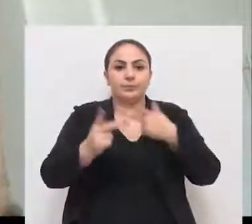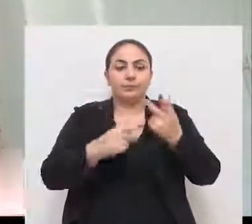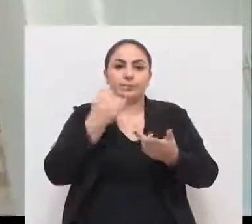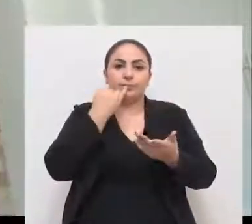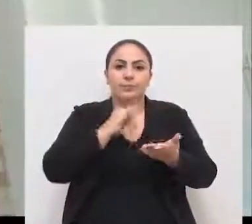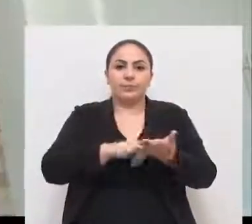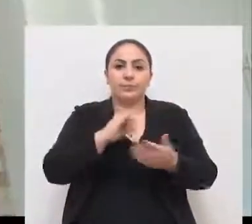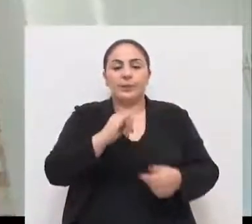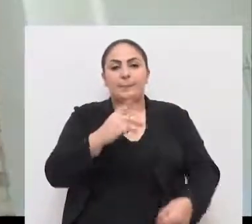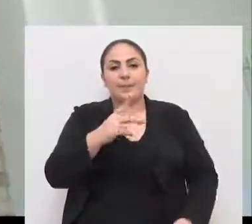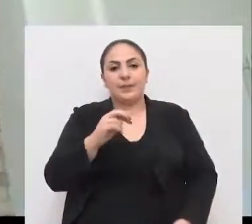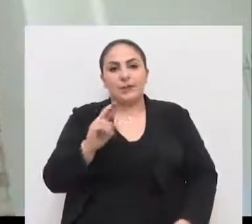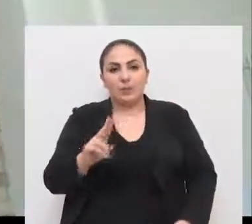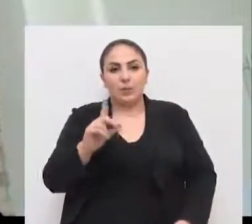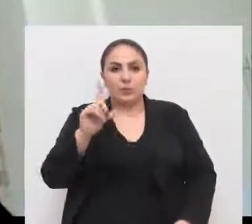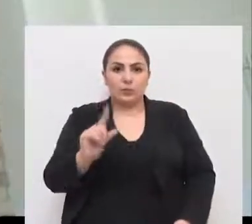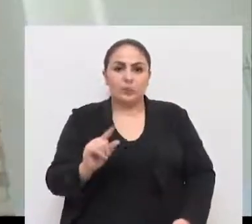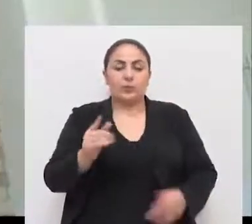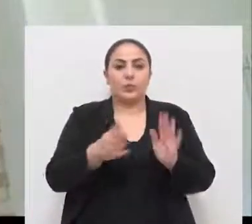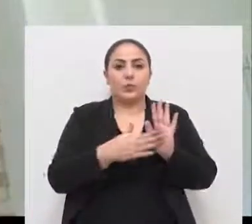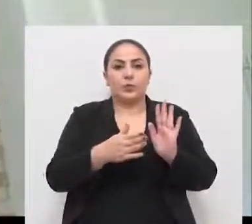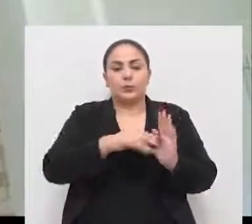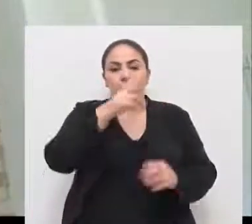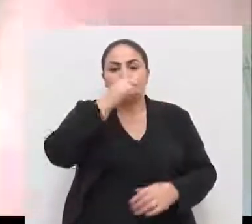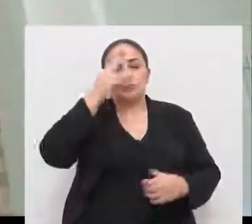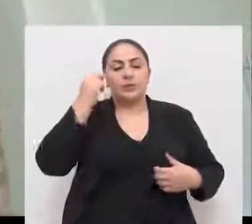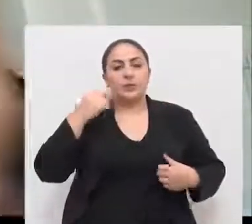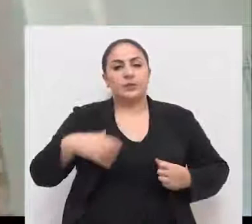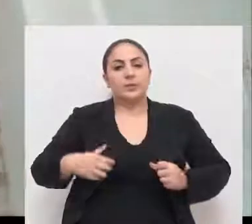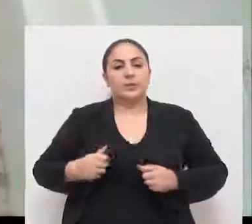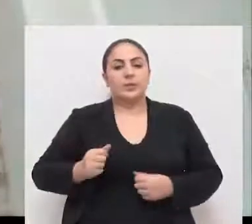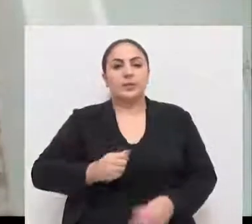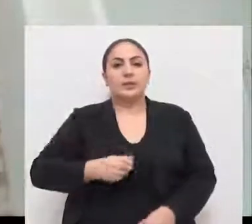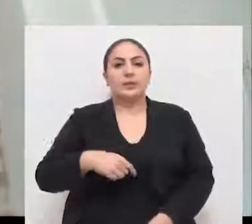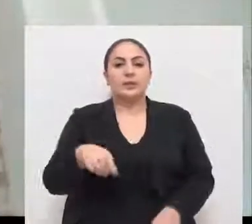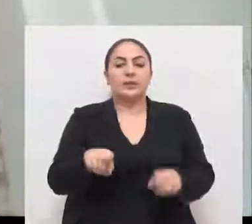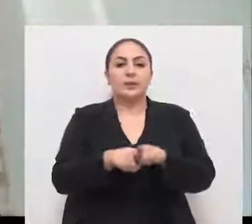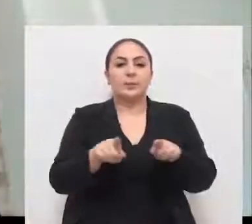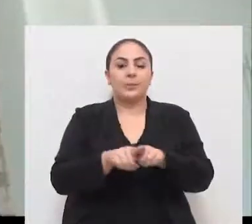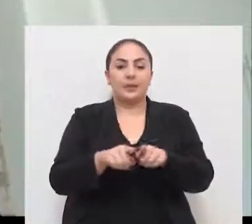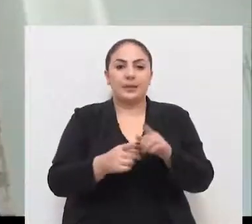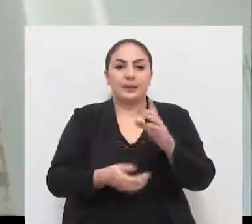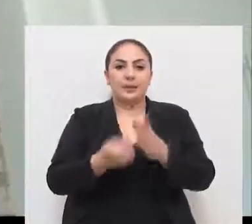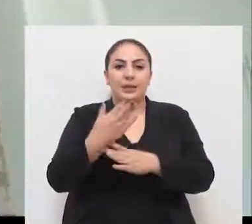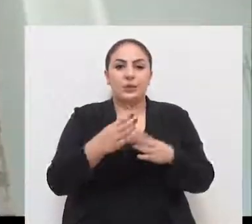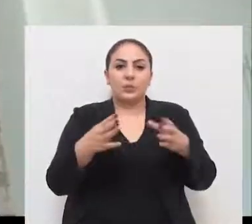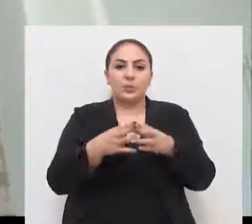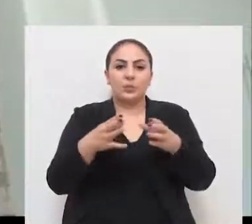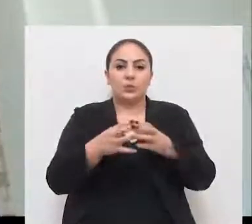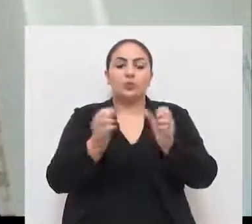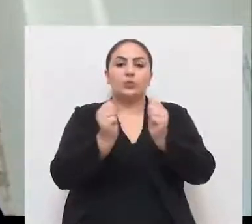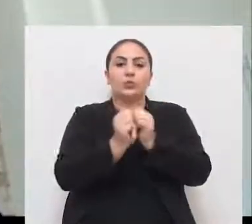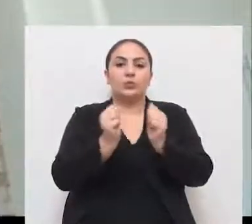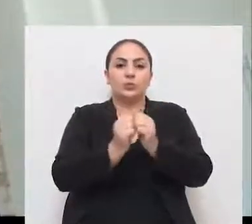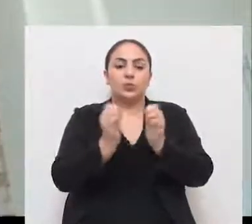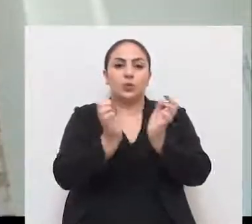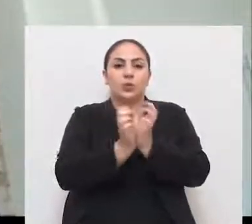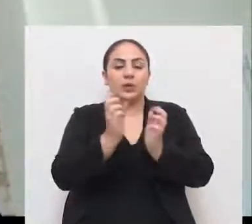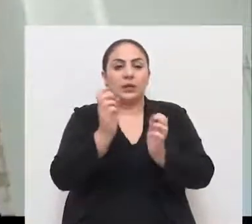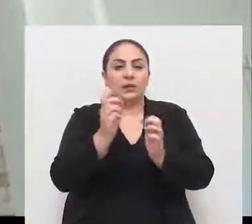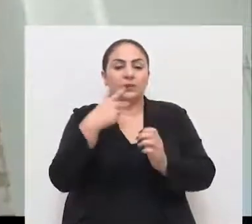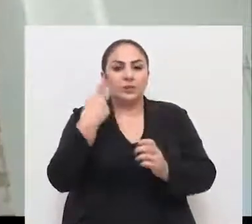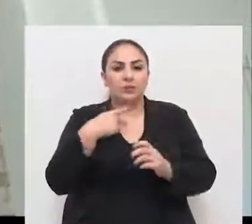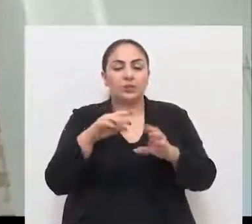do IPTU, da redução do IPTU proposto pelo Executivo Municipal e construído, como o conjunto dos colegas e a comunidade já